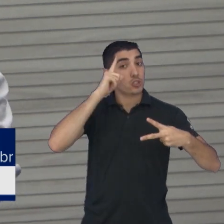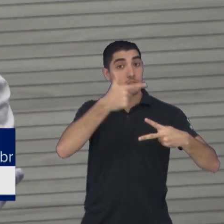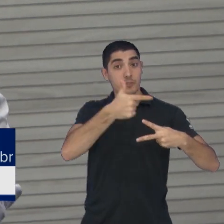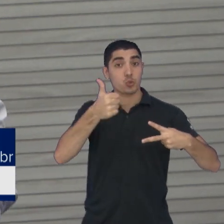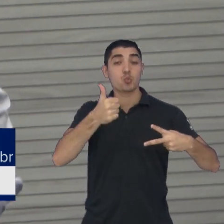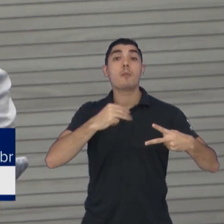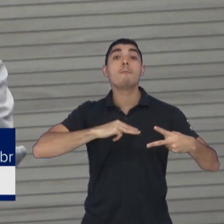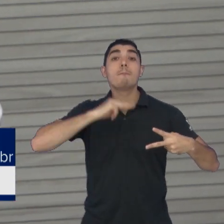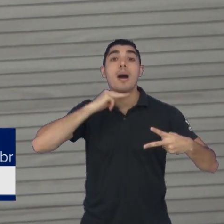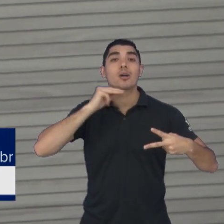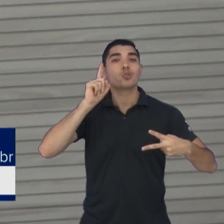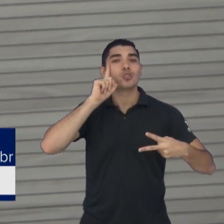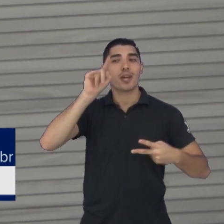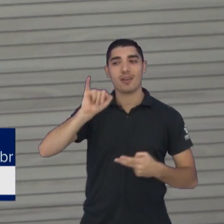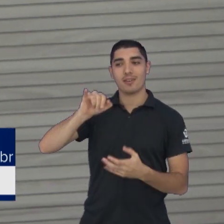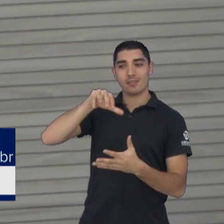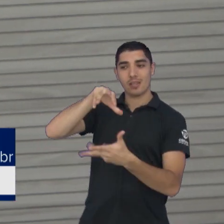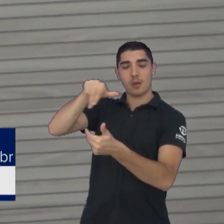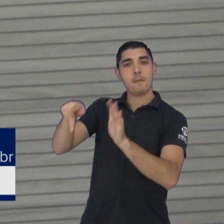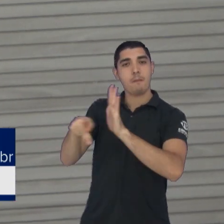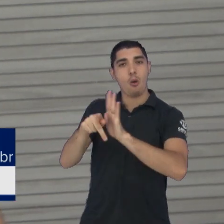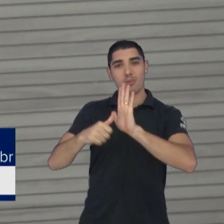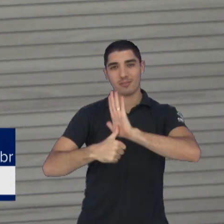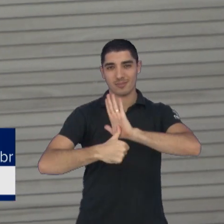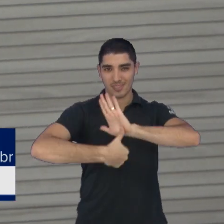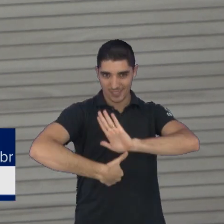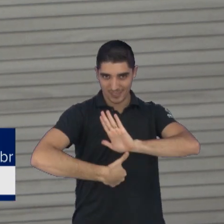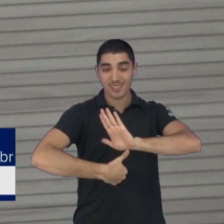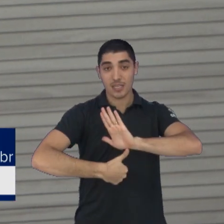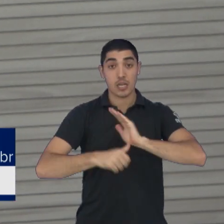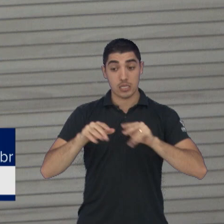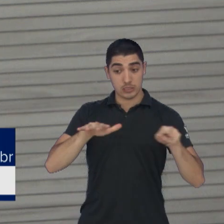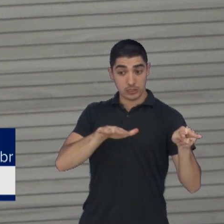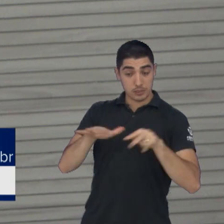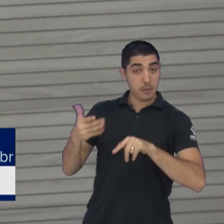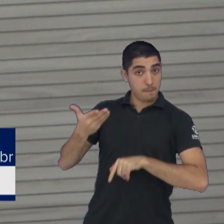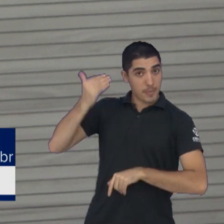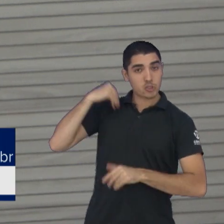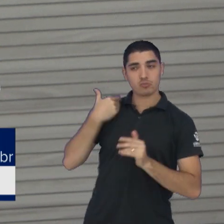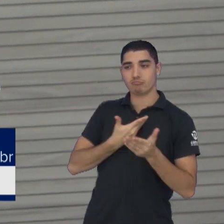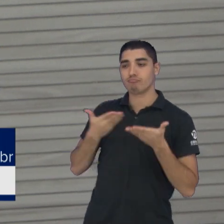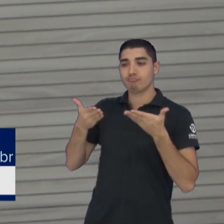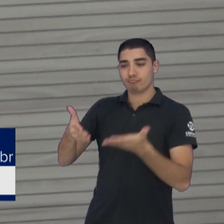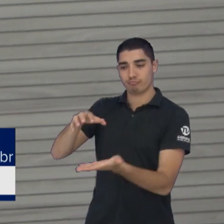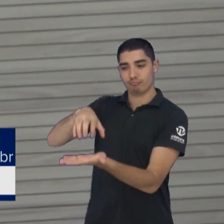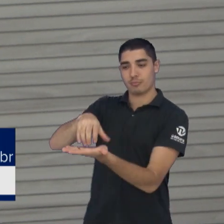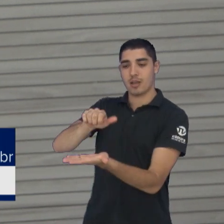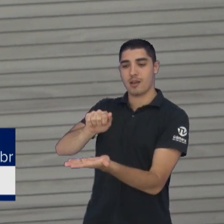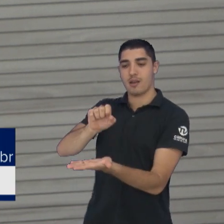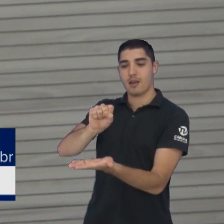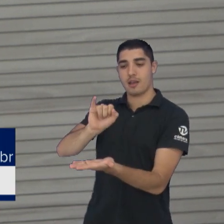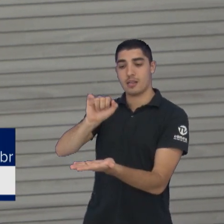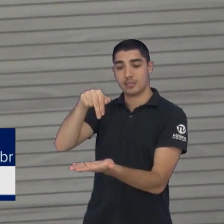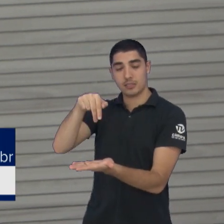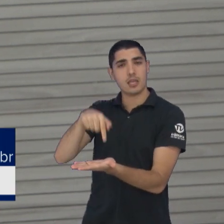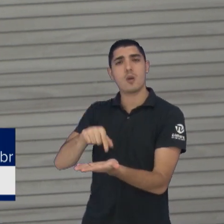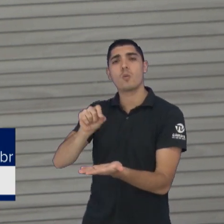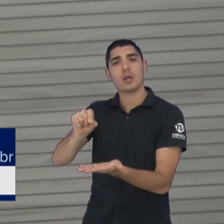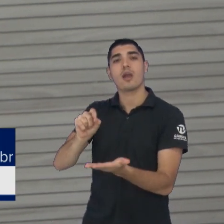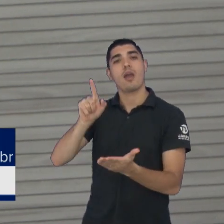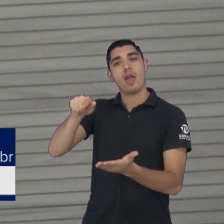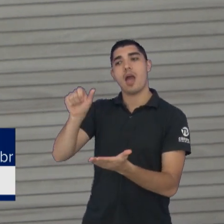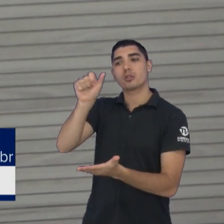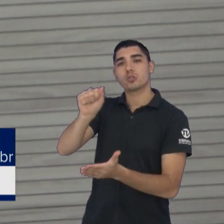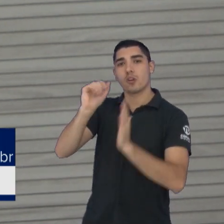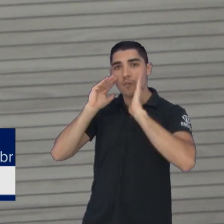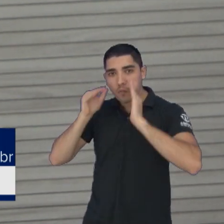Dia Internacional da Síndrome de Down. Na semana passada, nós tivemos na ASIM, Associação Síndrome de Down. Esteve comigo